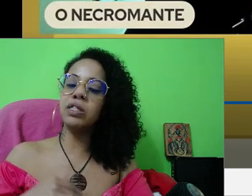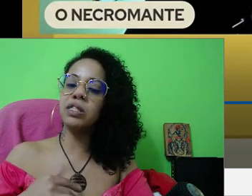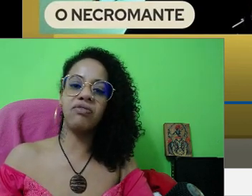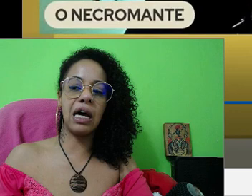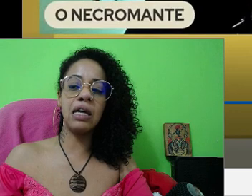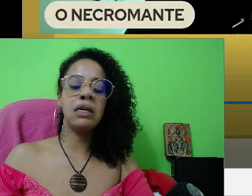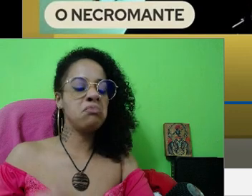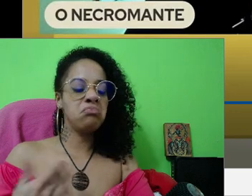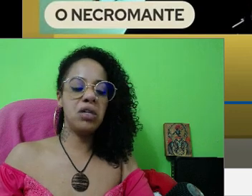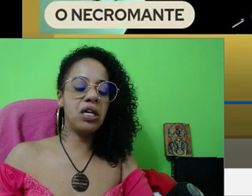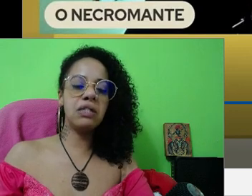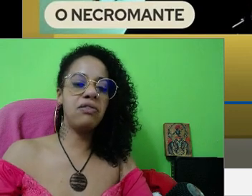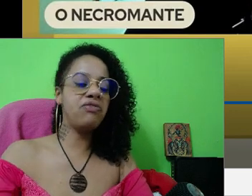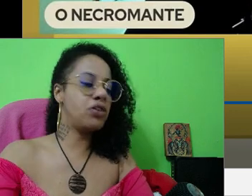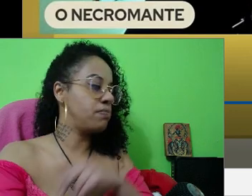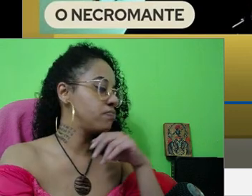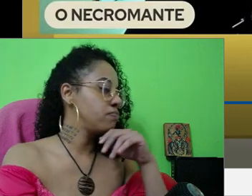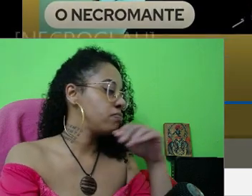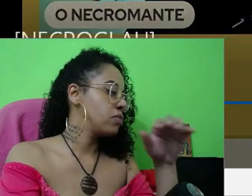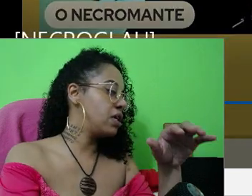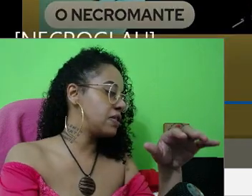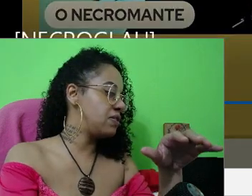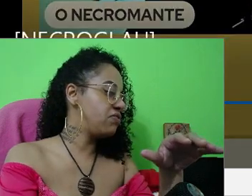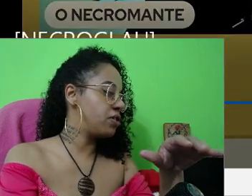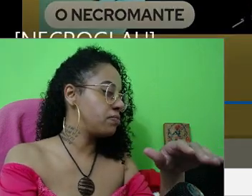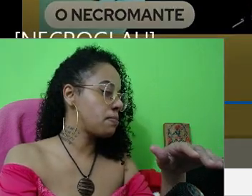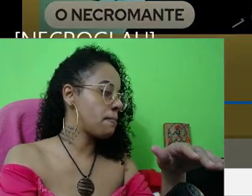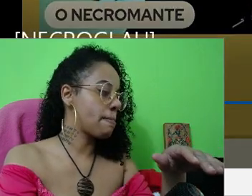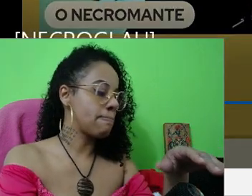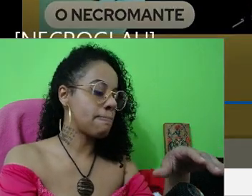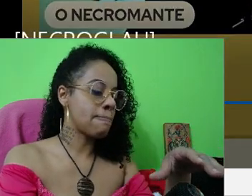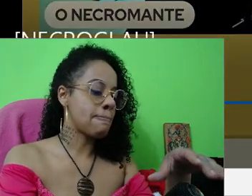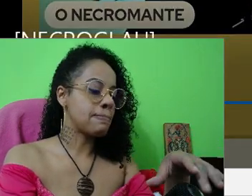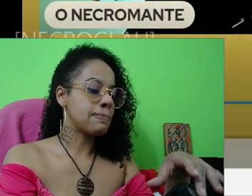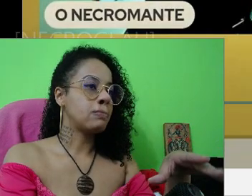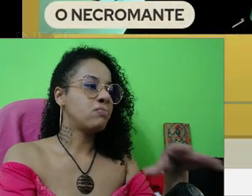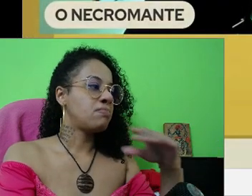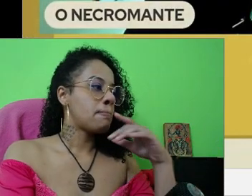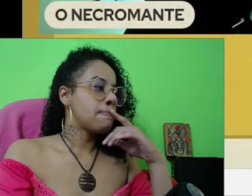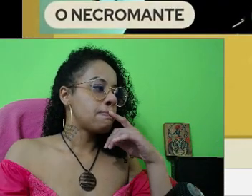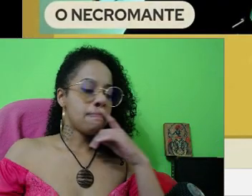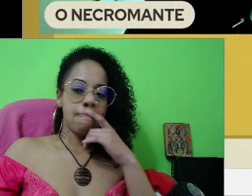comigo não estava lá e assim foi e assim foi